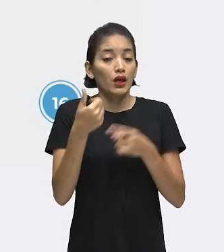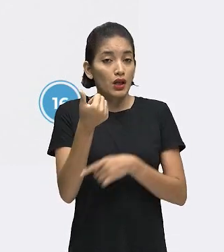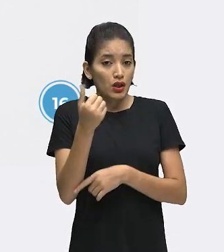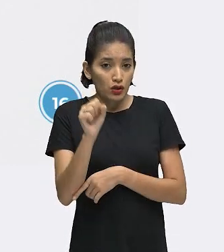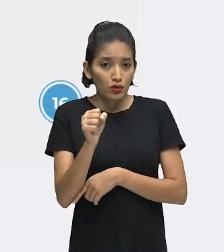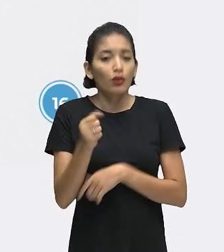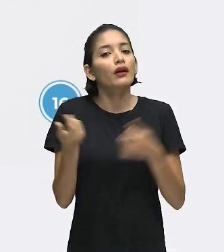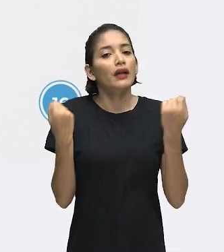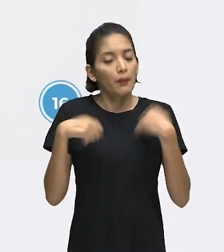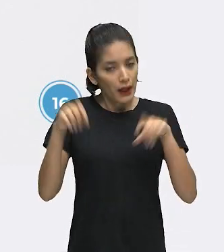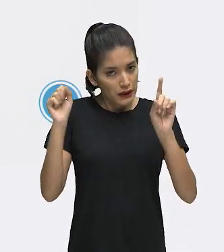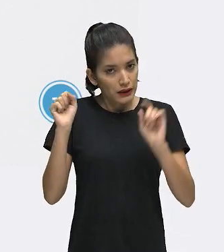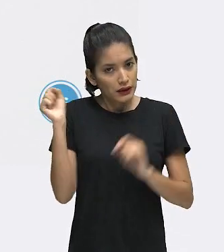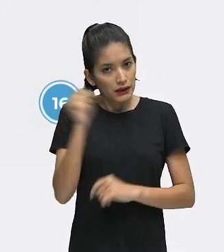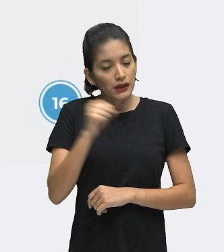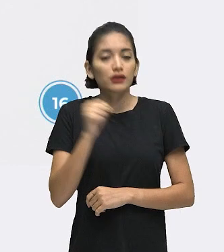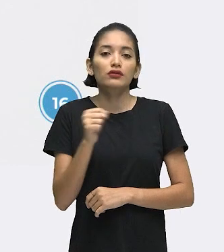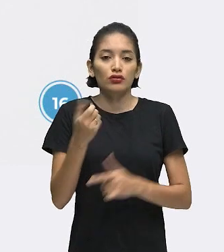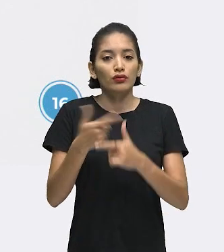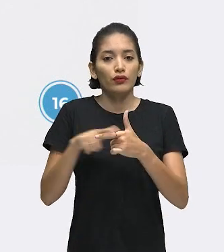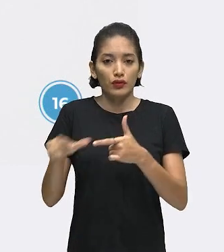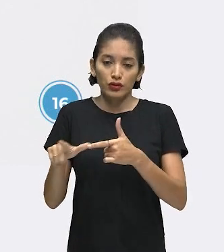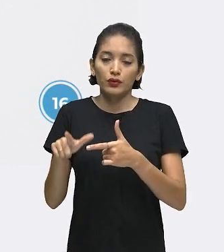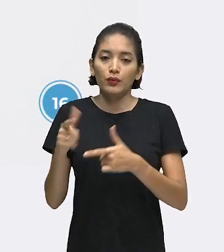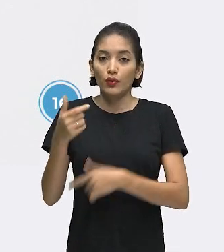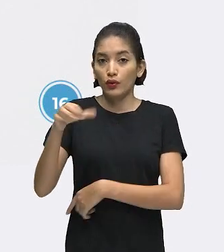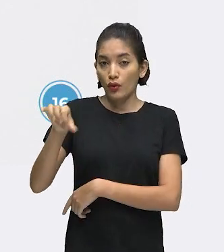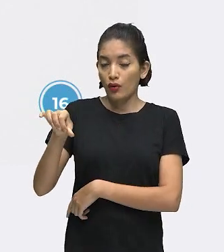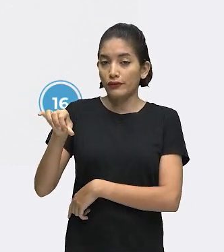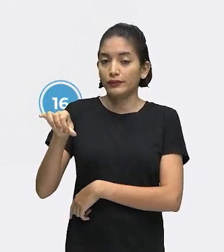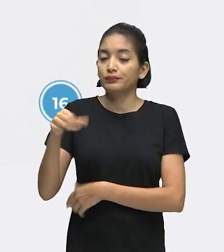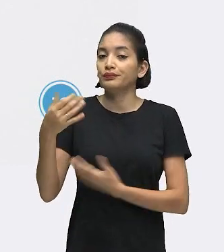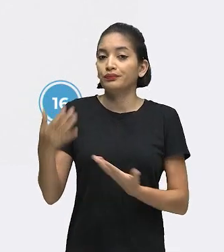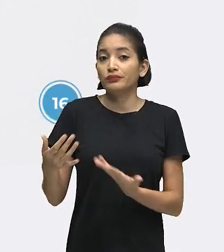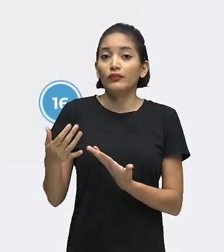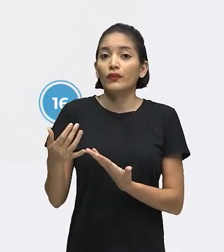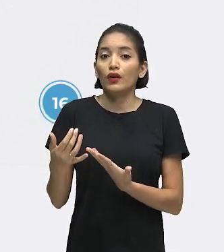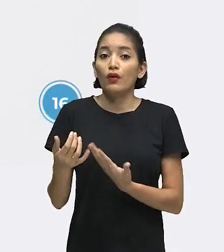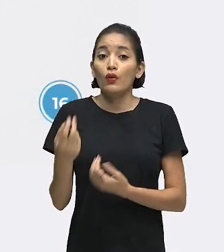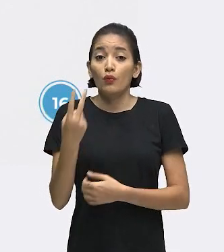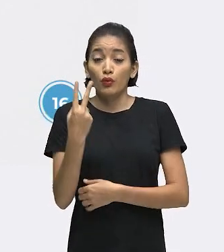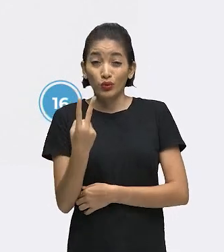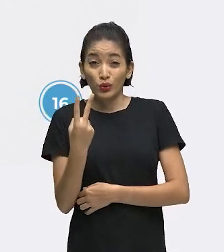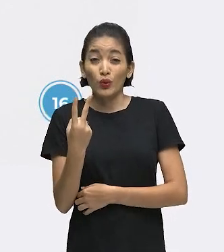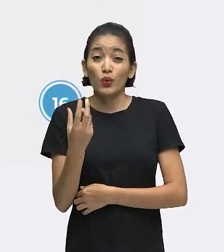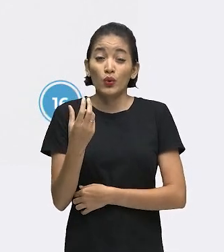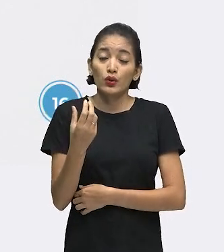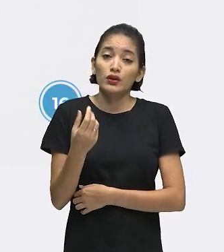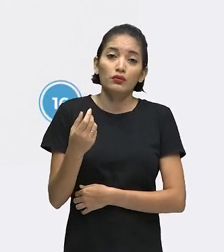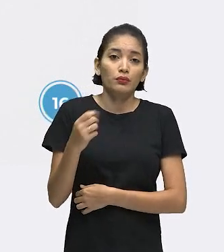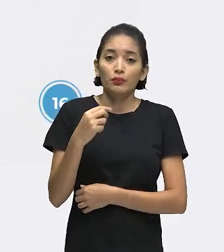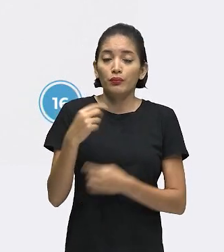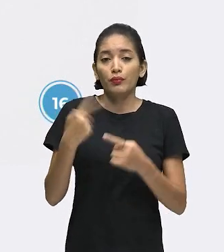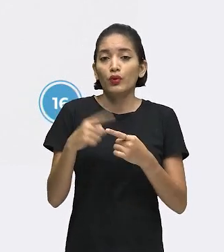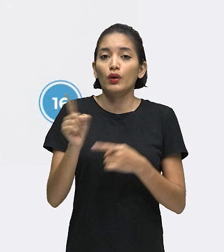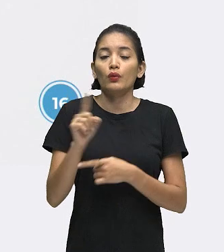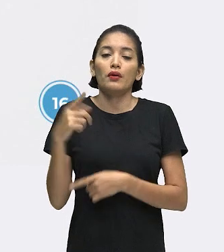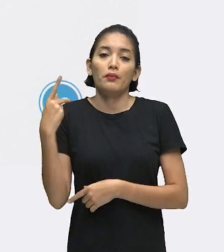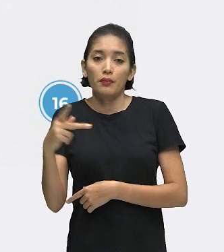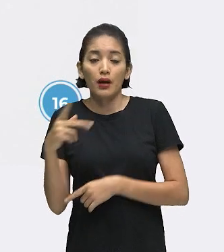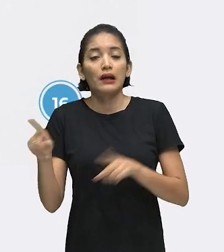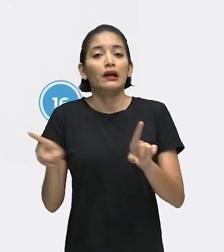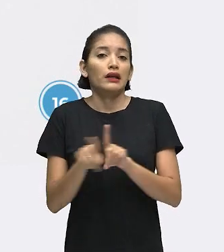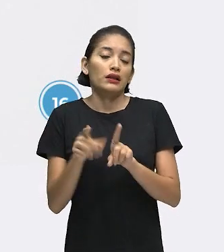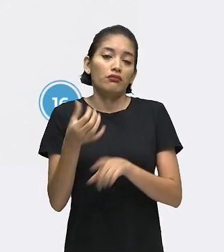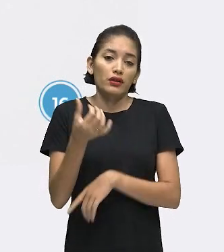é divisível por 9. E como eu falei, ele não vai ser divisível por 2, porque não é par, e também não vai ser